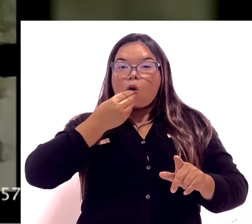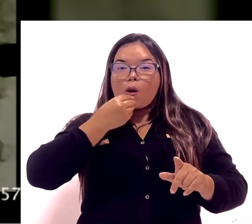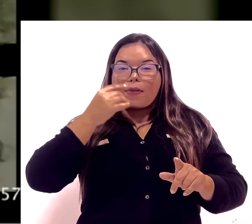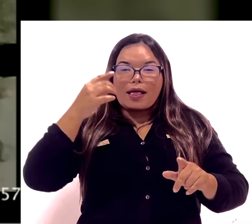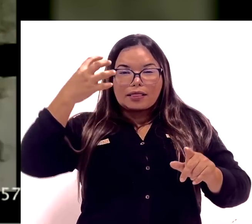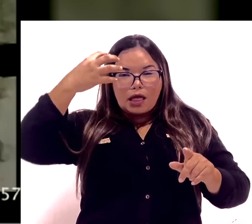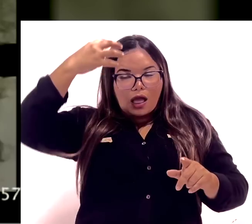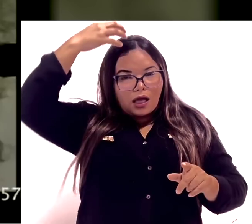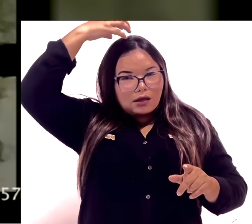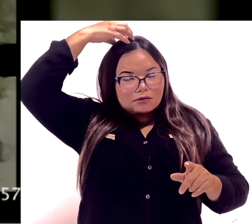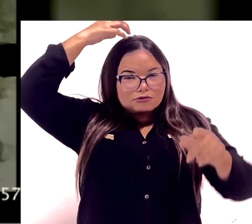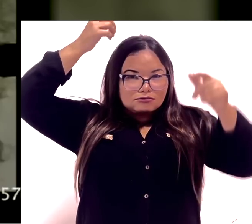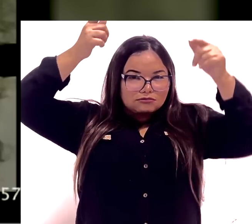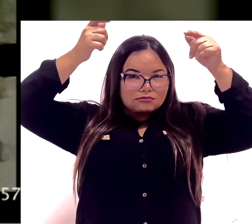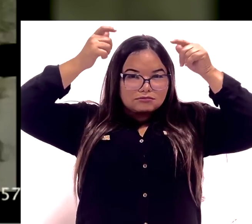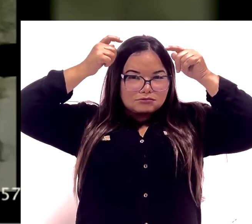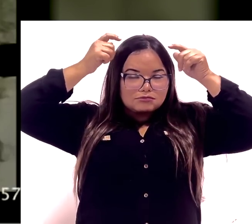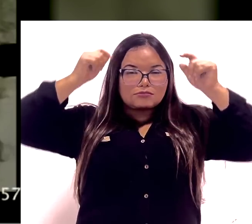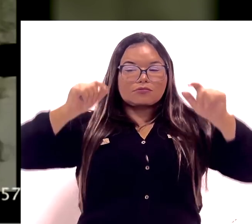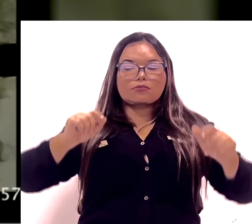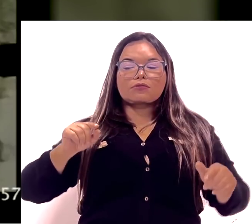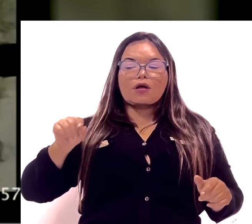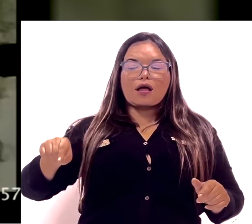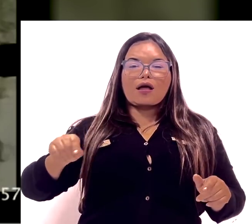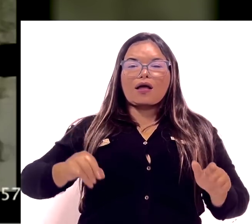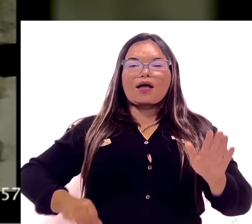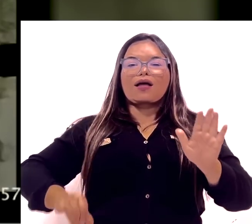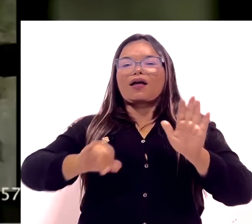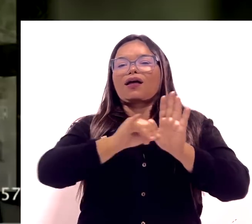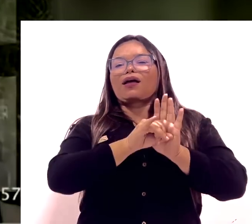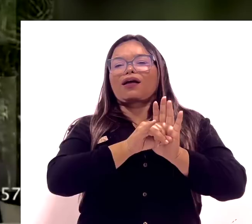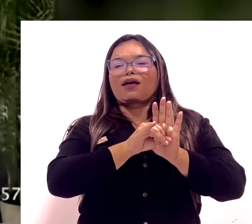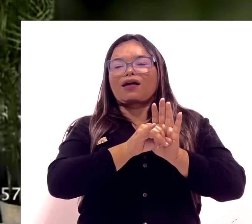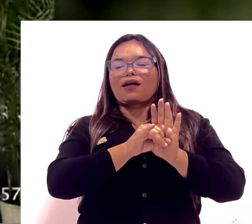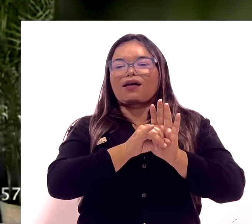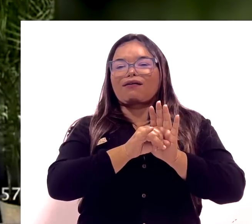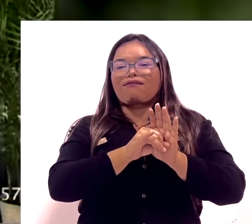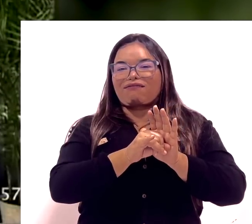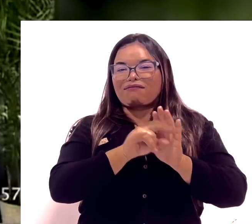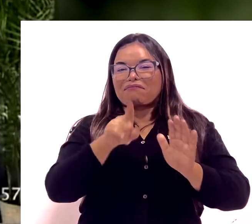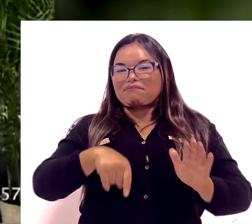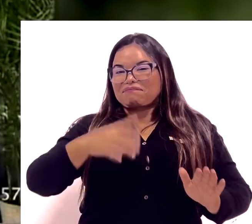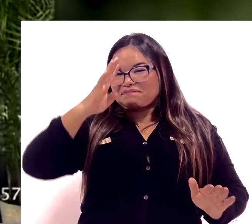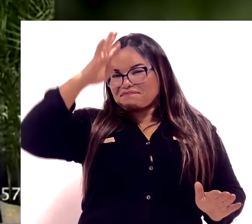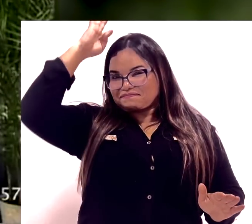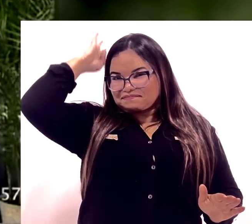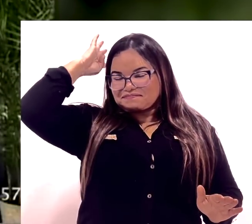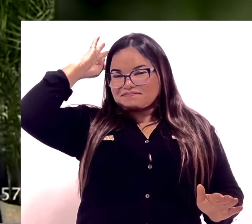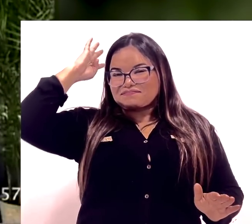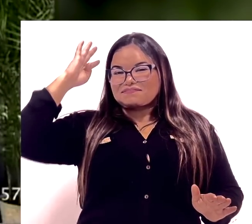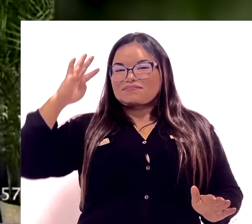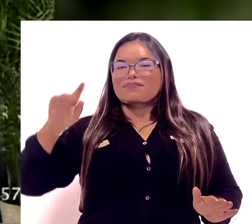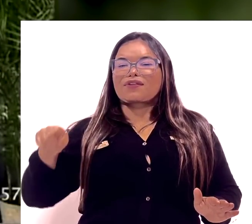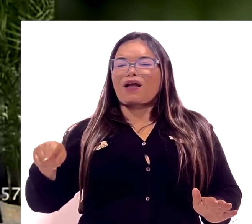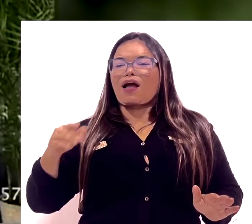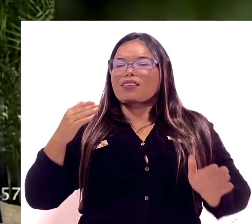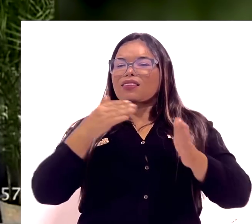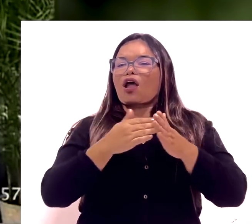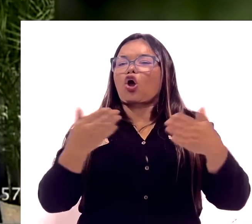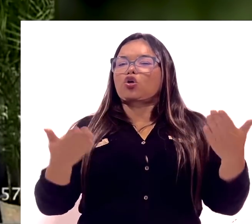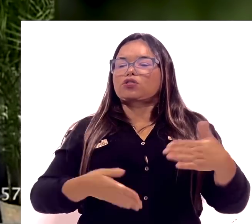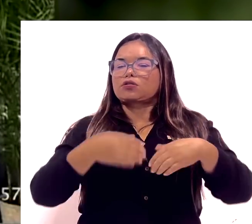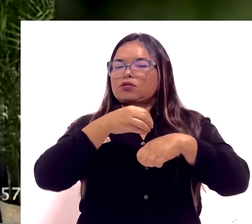deixaram mistério sobre a identidade desta besta. Disseram que era Roma. Quem é que ainda ensina isto hoje?